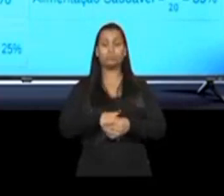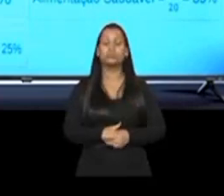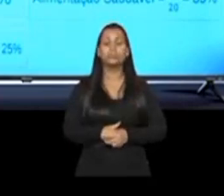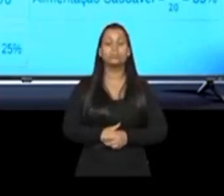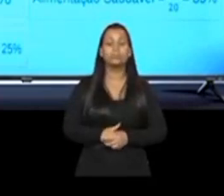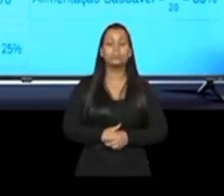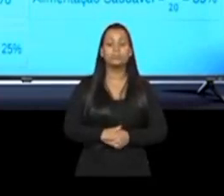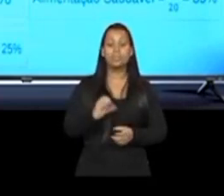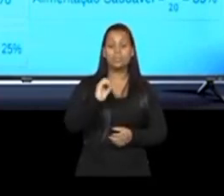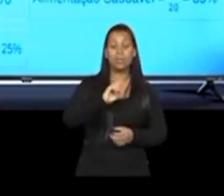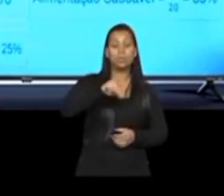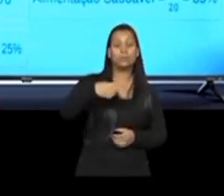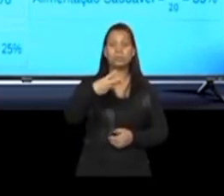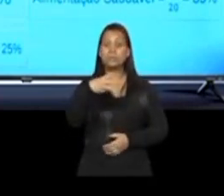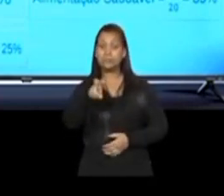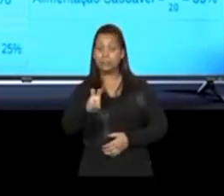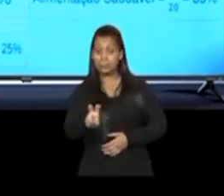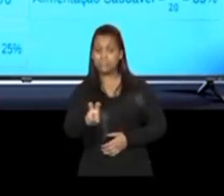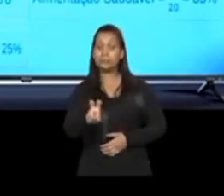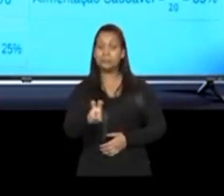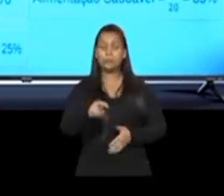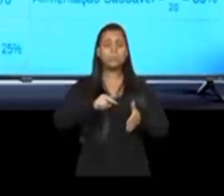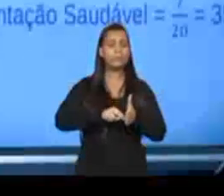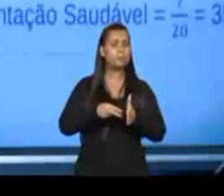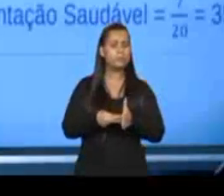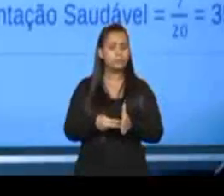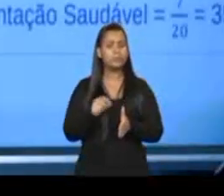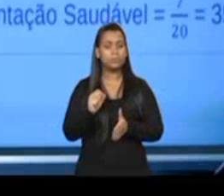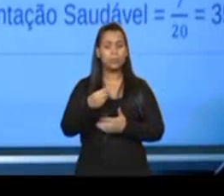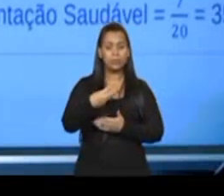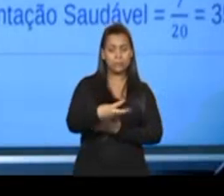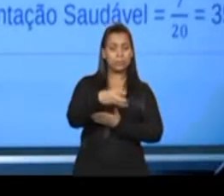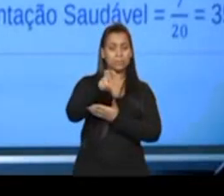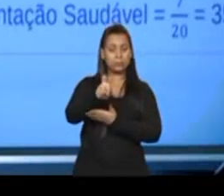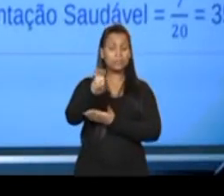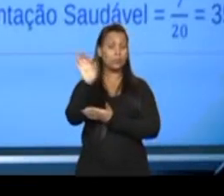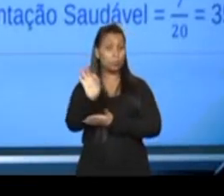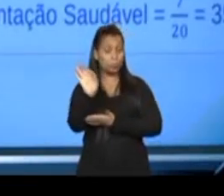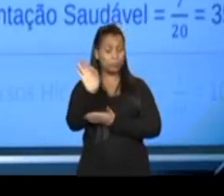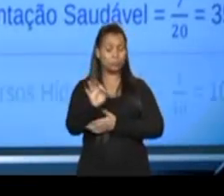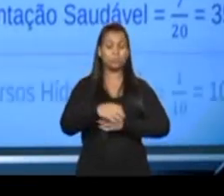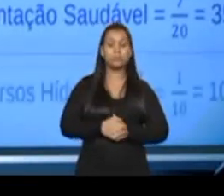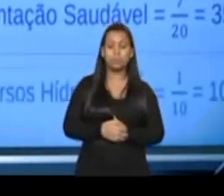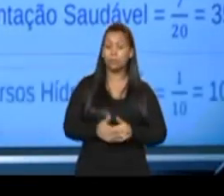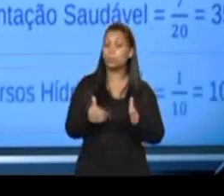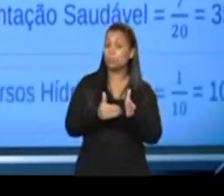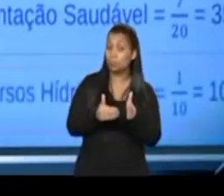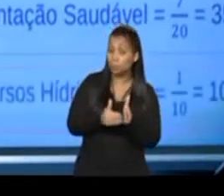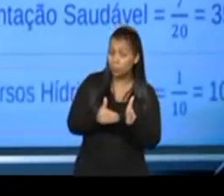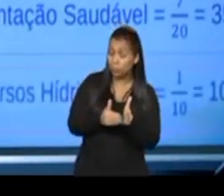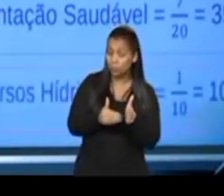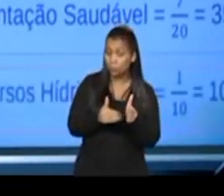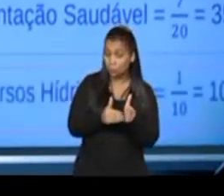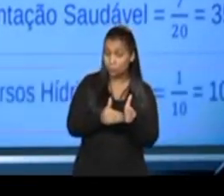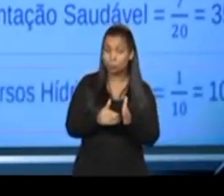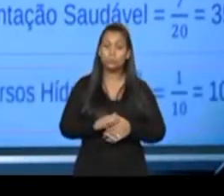decimal 0,35. Isso significa 35%. E por último, nos